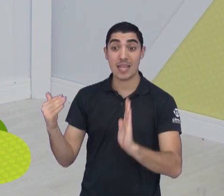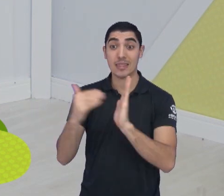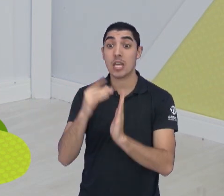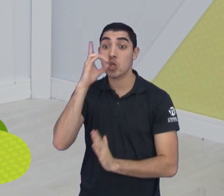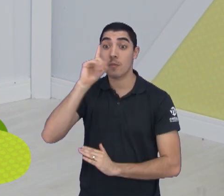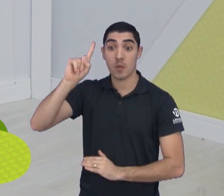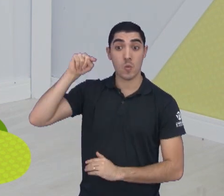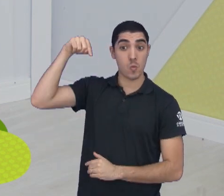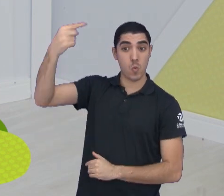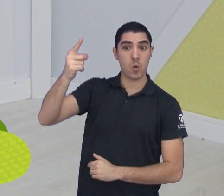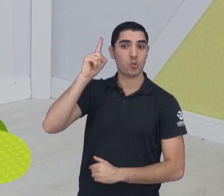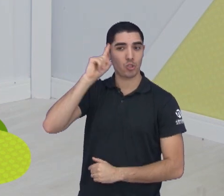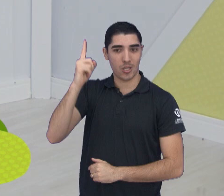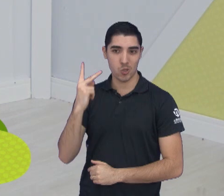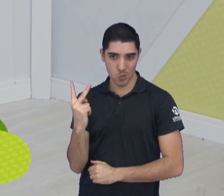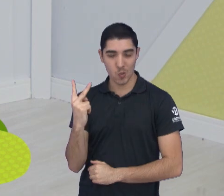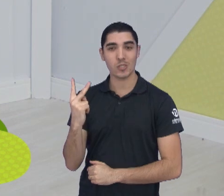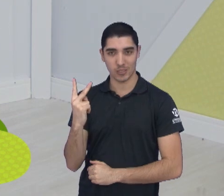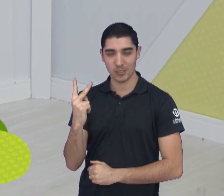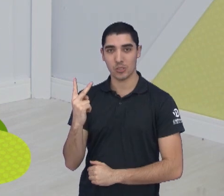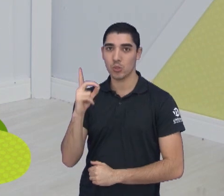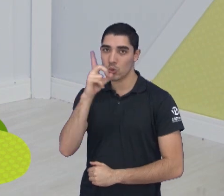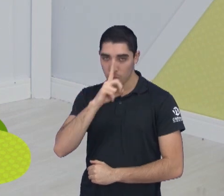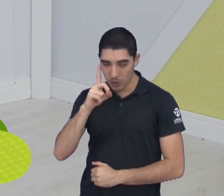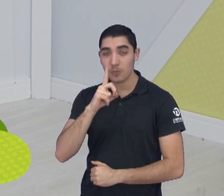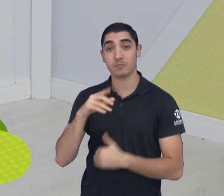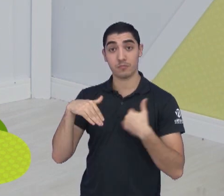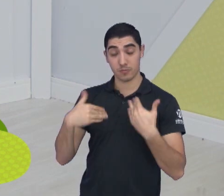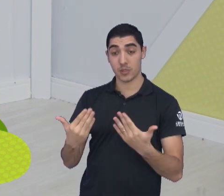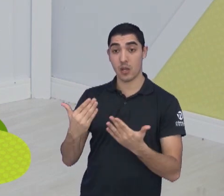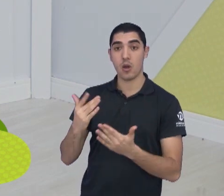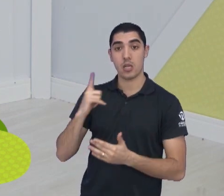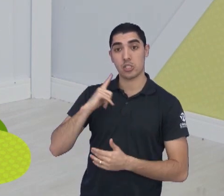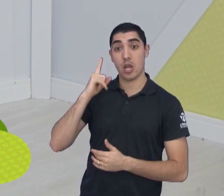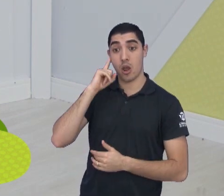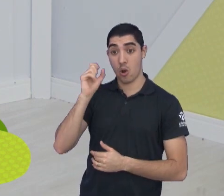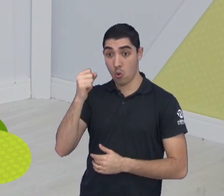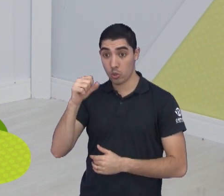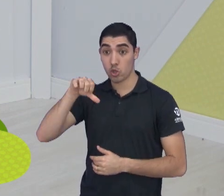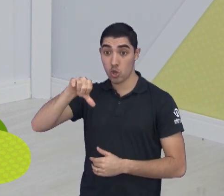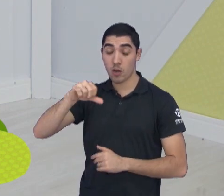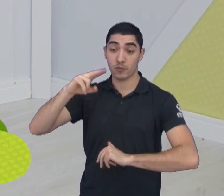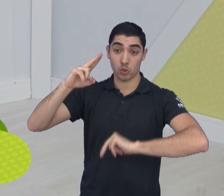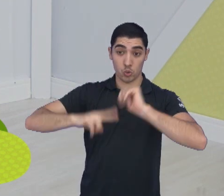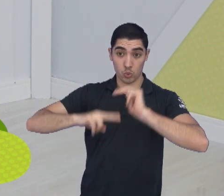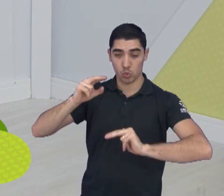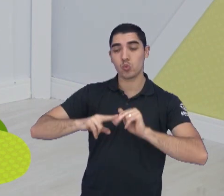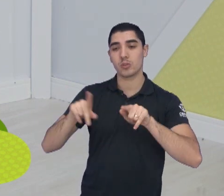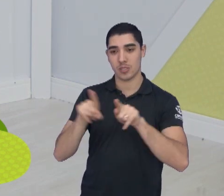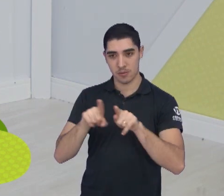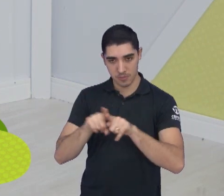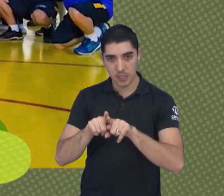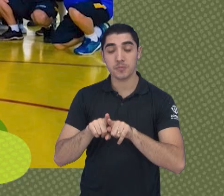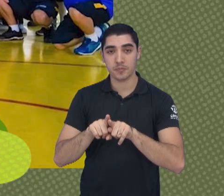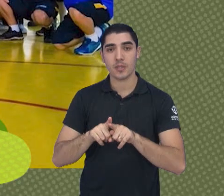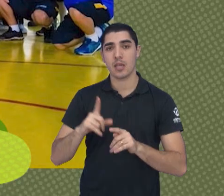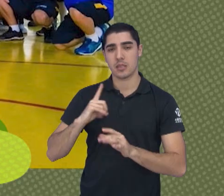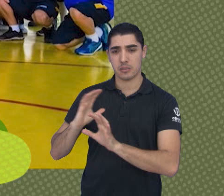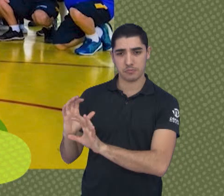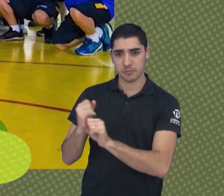2, e volta a ser disputado no final de semana seguinte, nos dias 8 e 9 de junho. Com uma delegação de 155